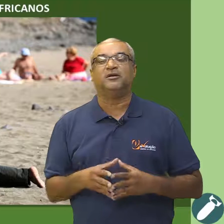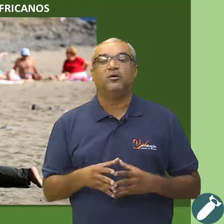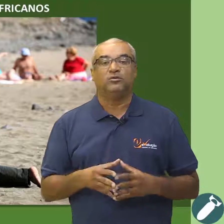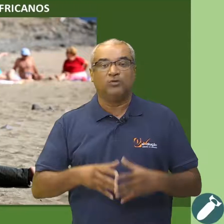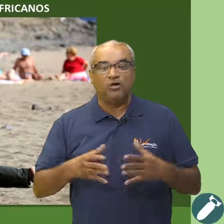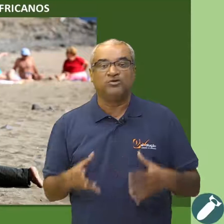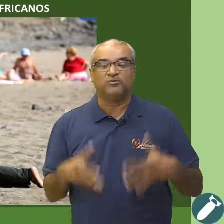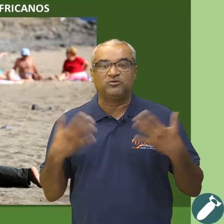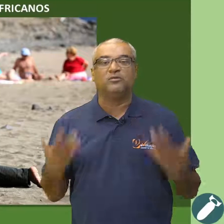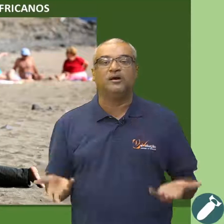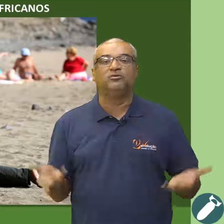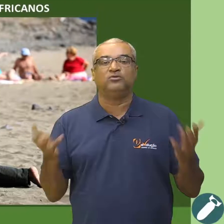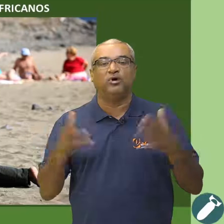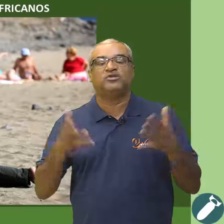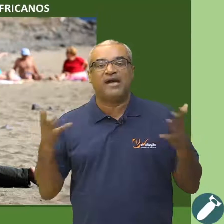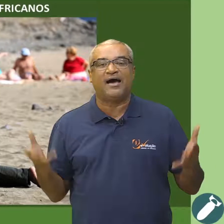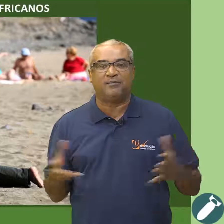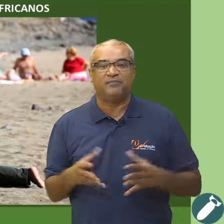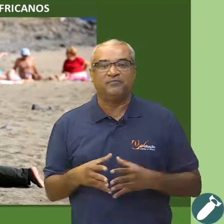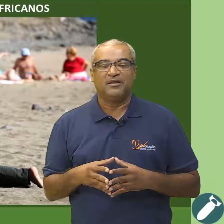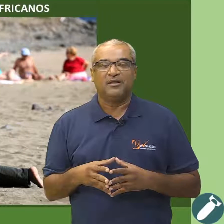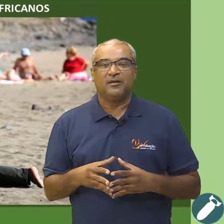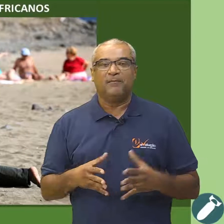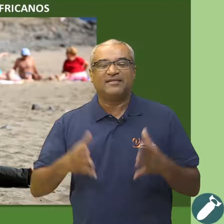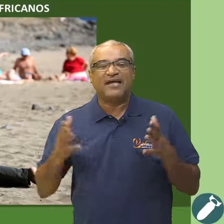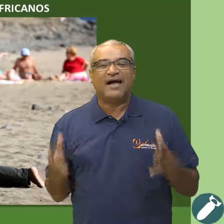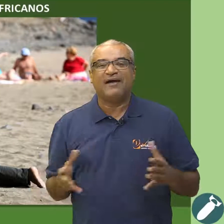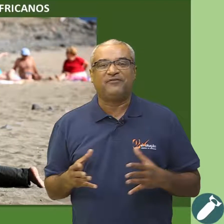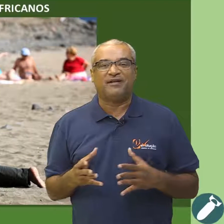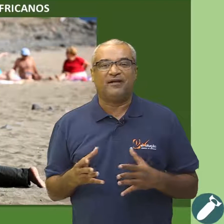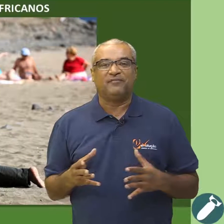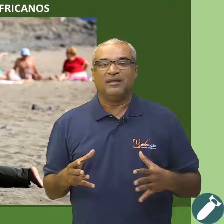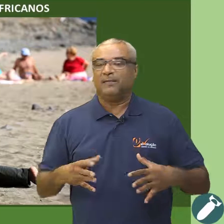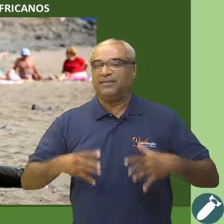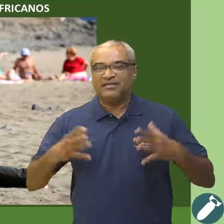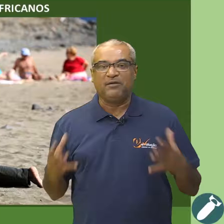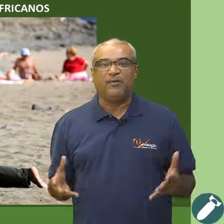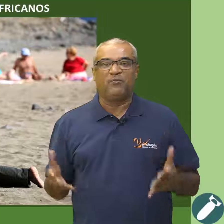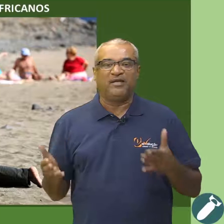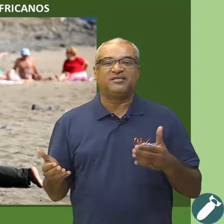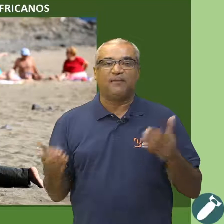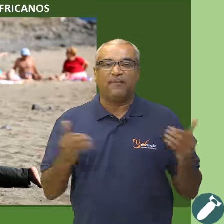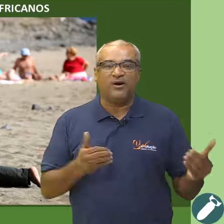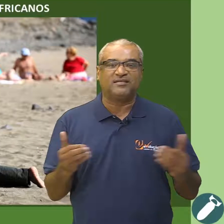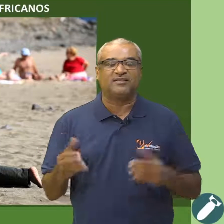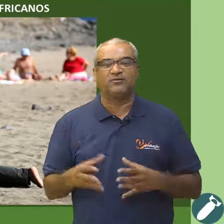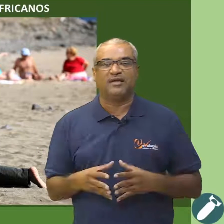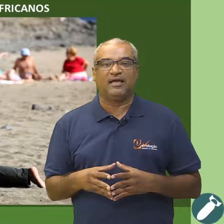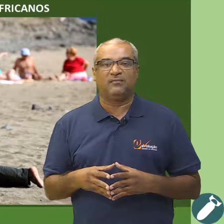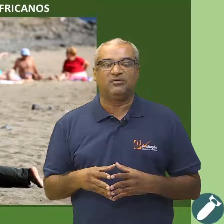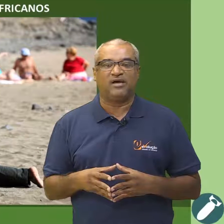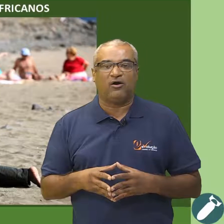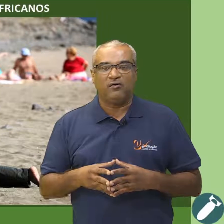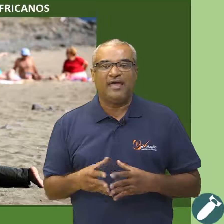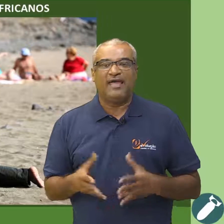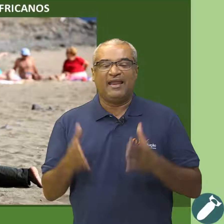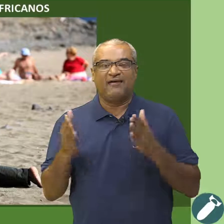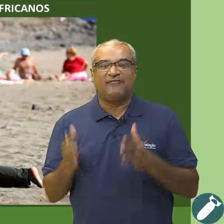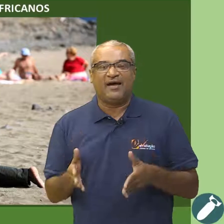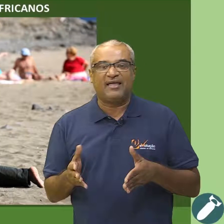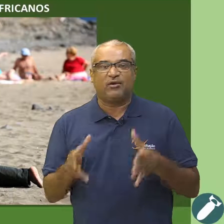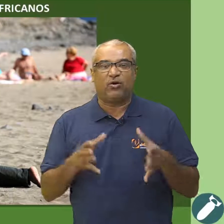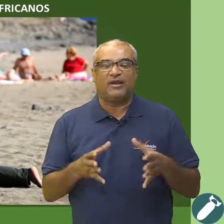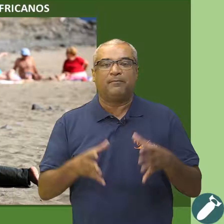norte muçulmano, o norte árabe. Mas a África, principalmente após a Segunda Guerra Mundial,